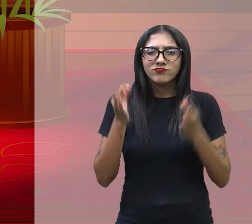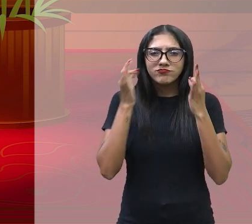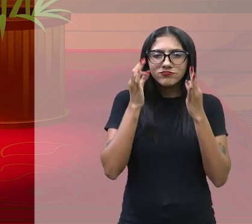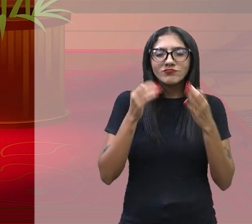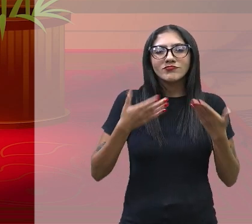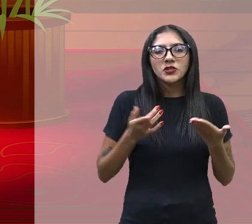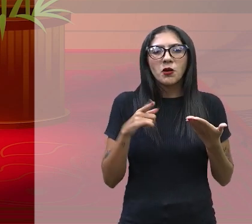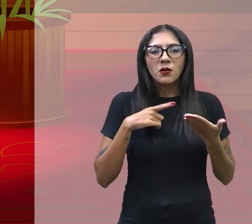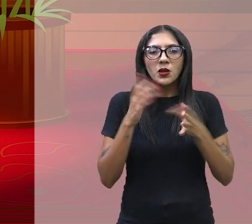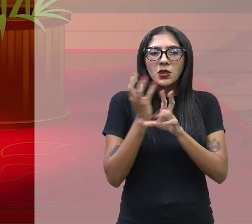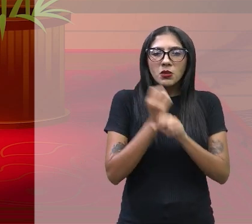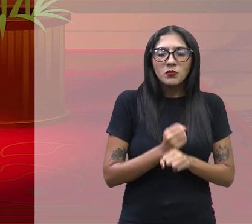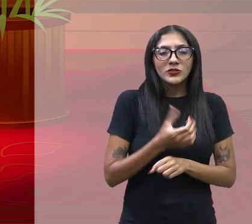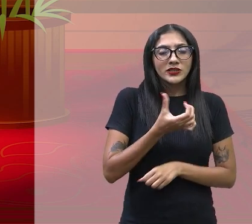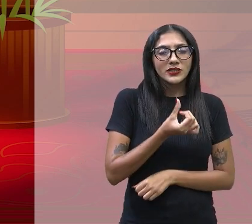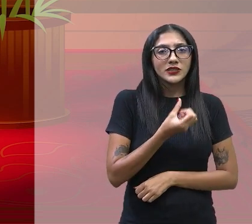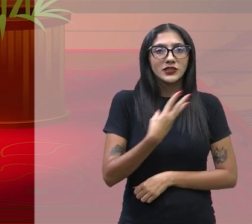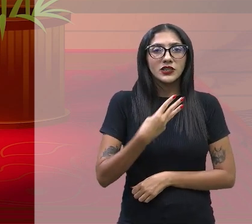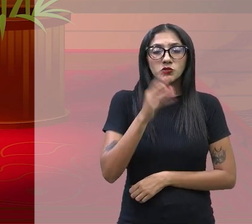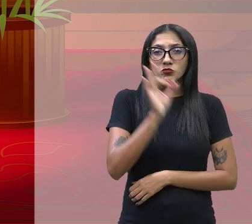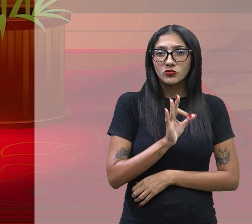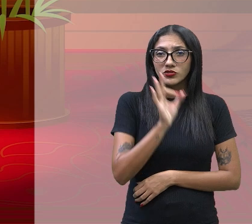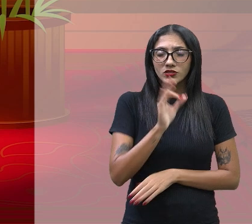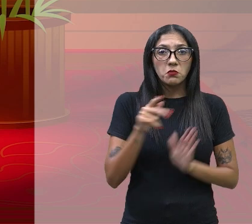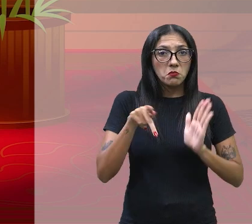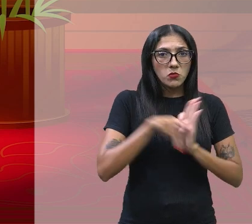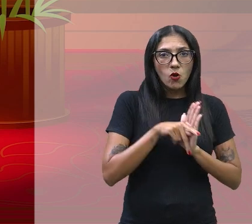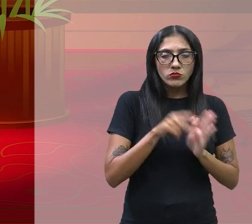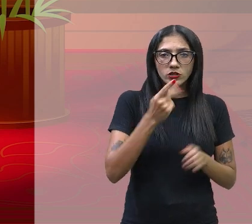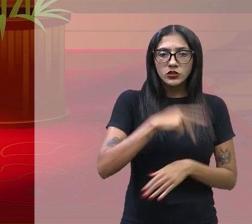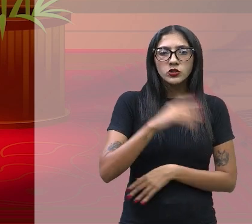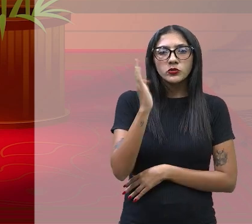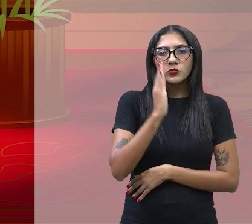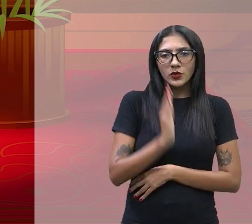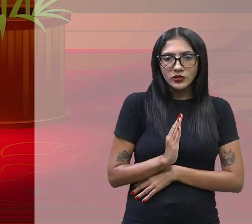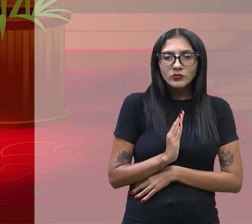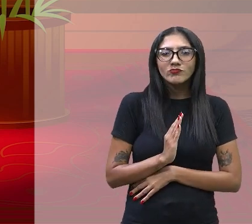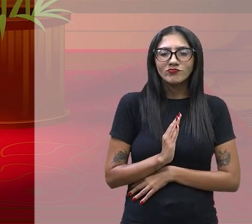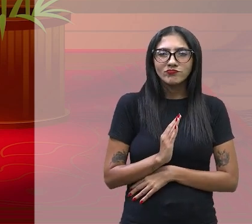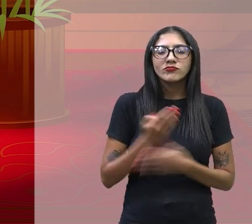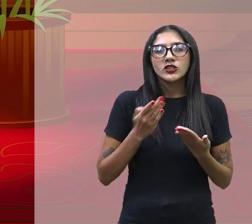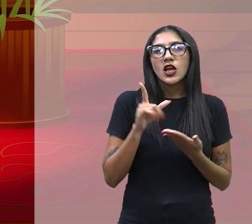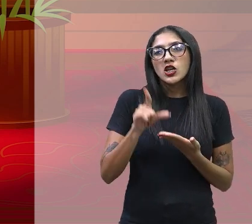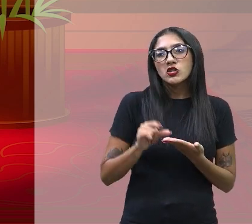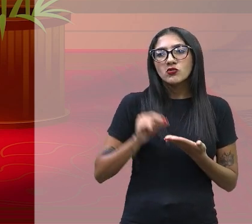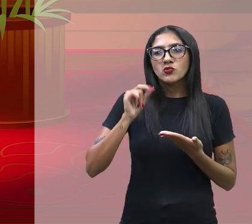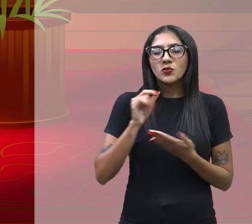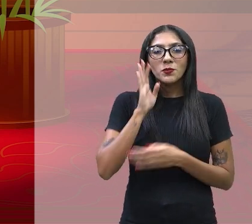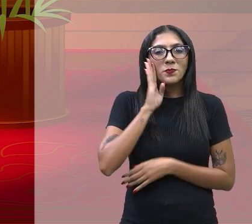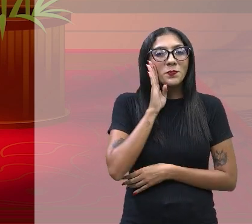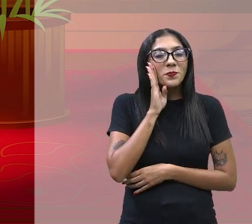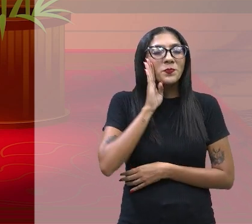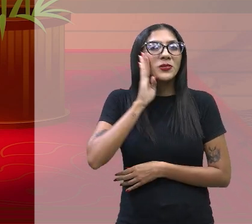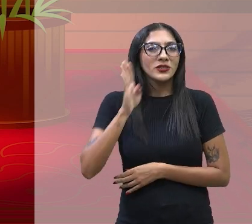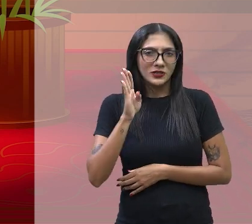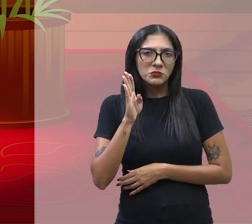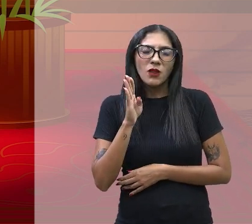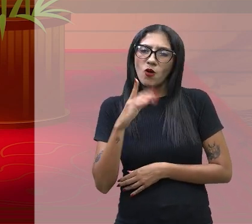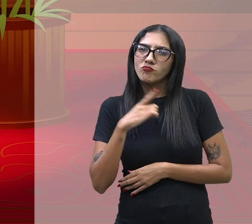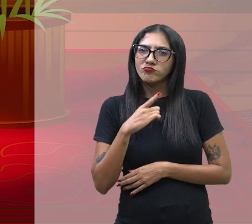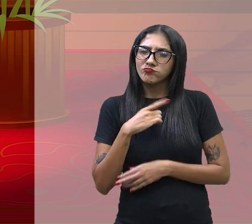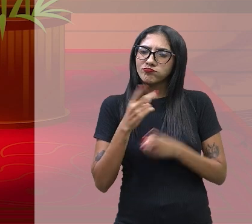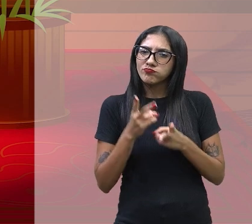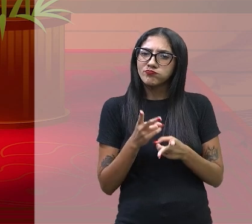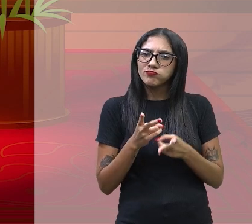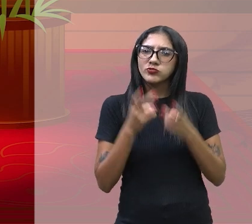montante, 63% das canções são nacionais e a preferência, na qual se pôde apontar mais